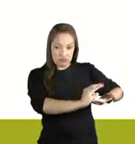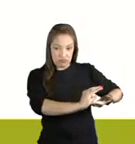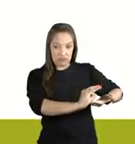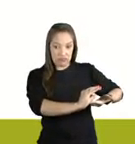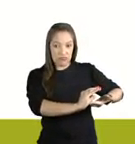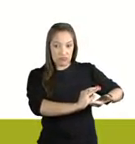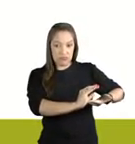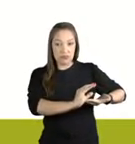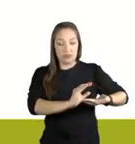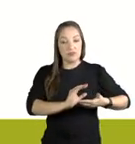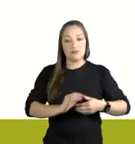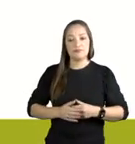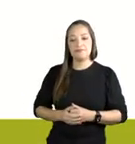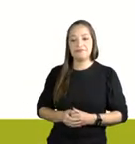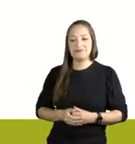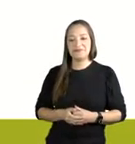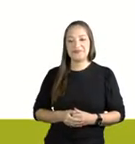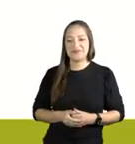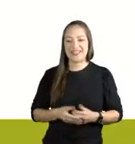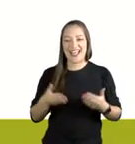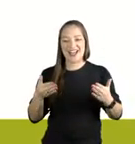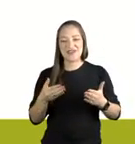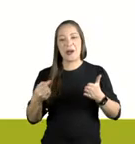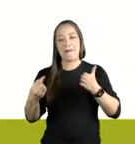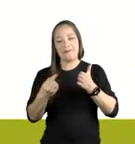Agora, uma pergunta que todos fazem.